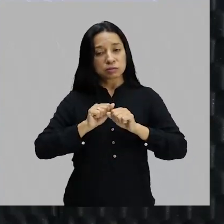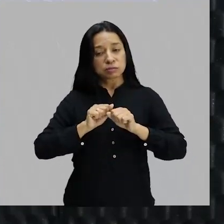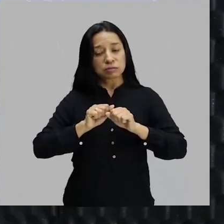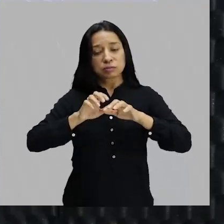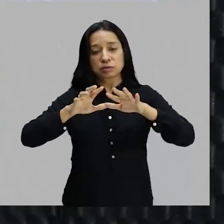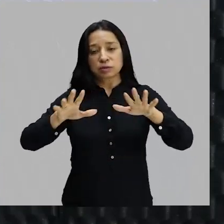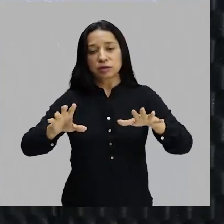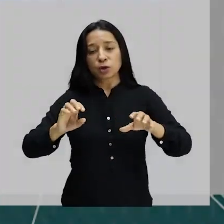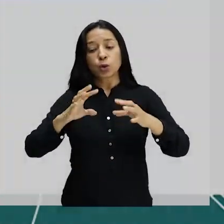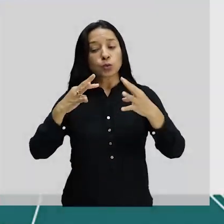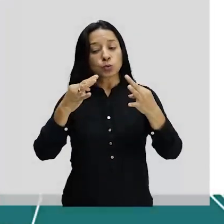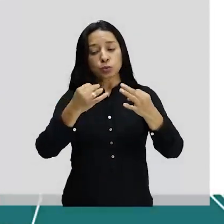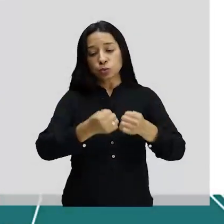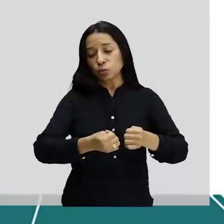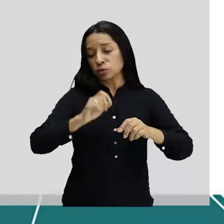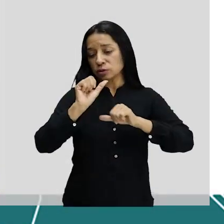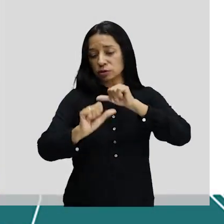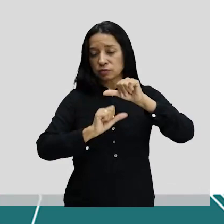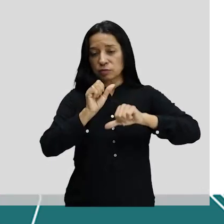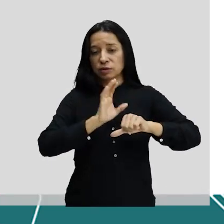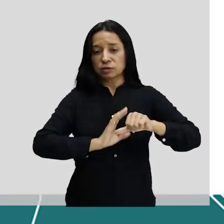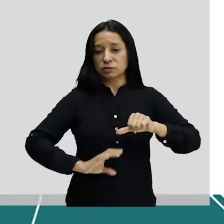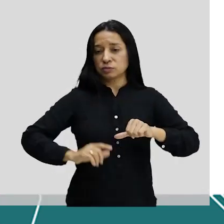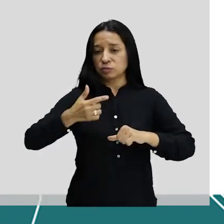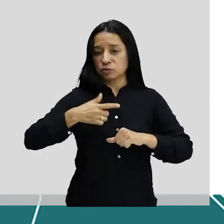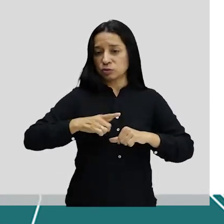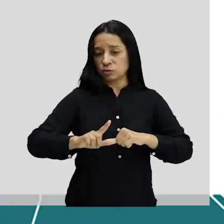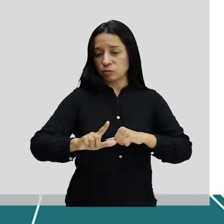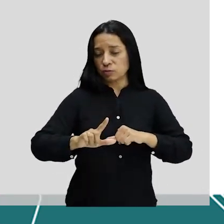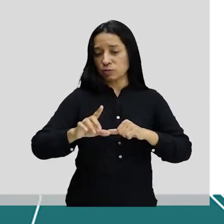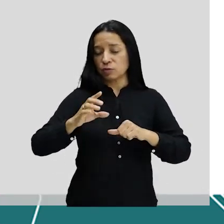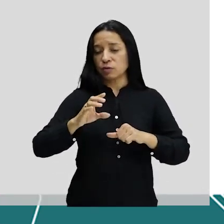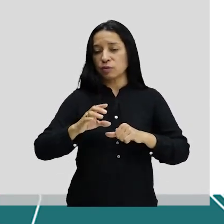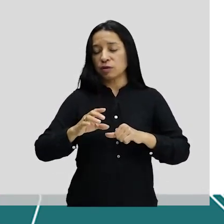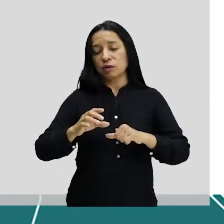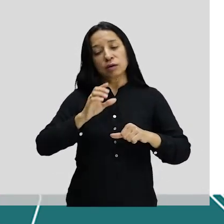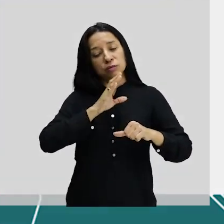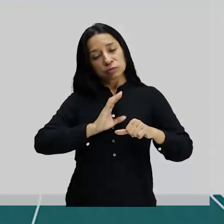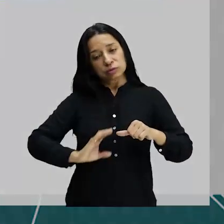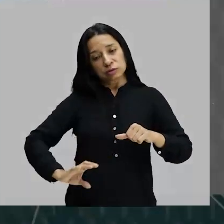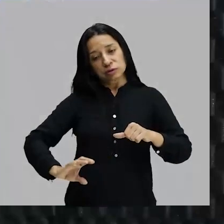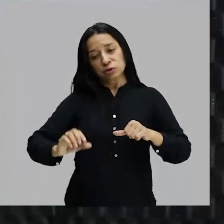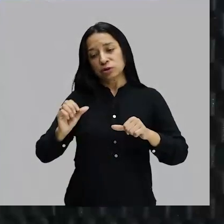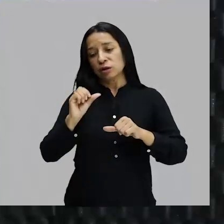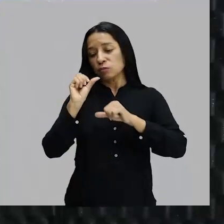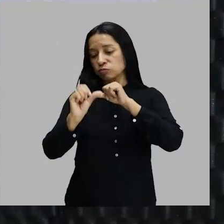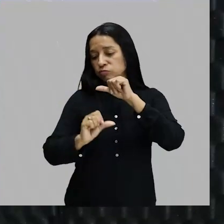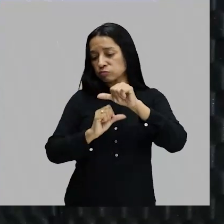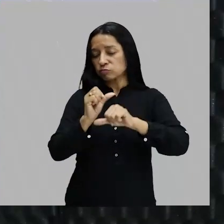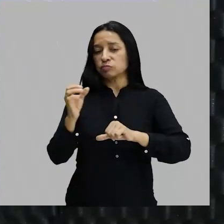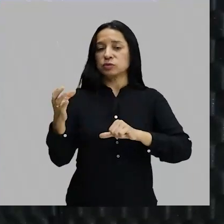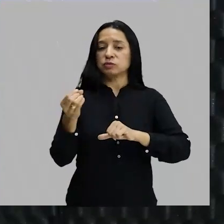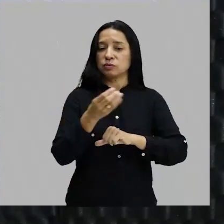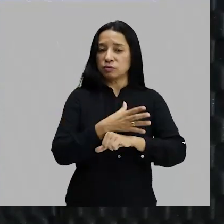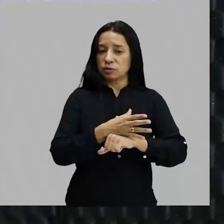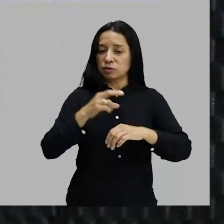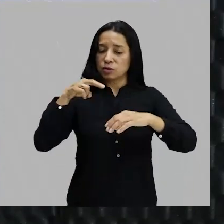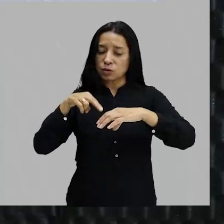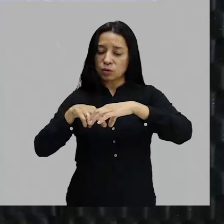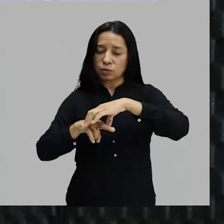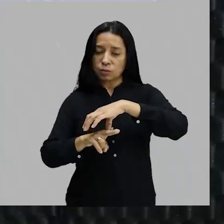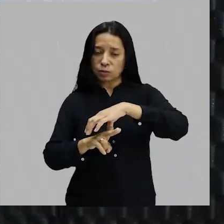que todo mundo se convertesse ao cristianismo, novamente, os cristãos que eram recém-convertidos eram colocados